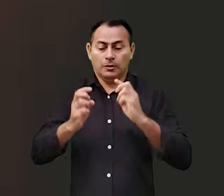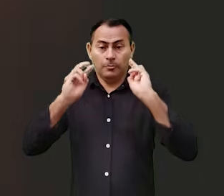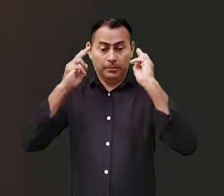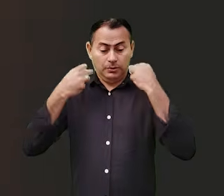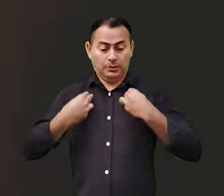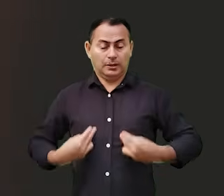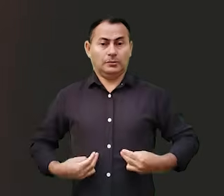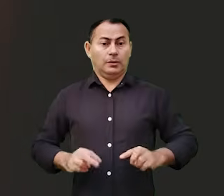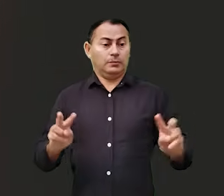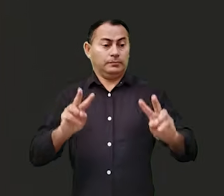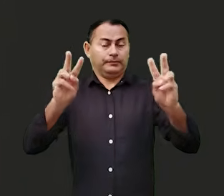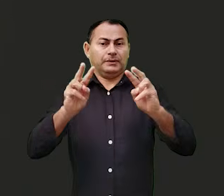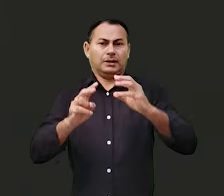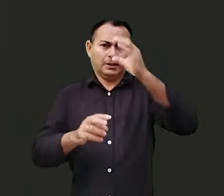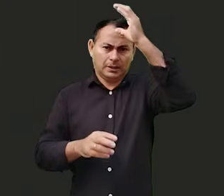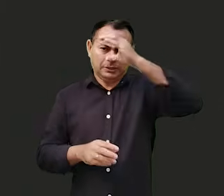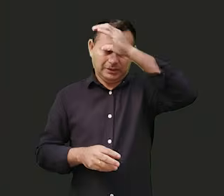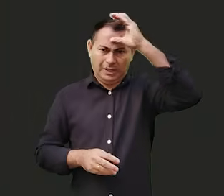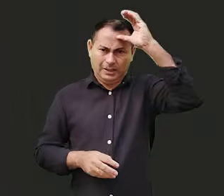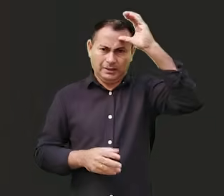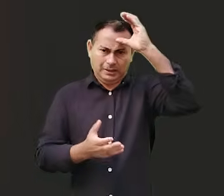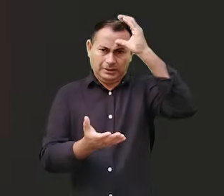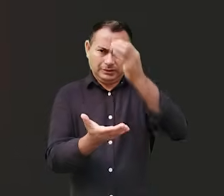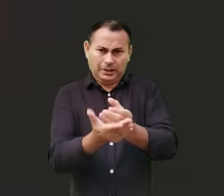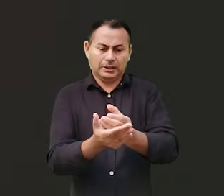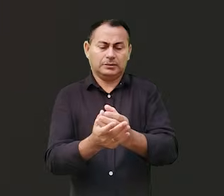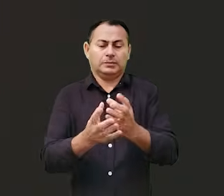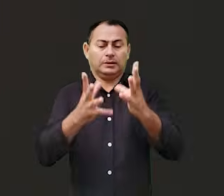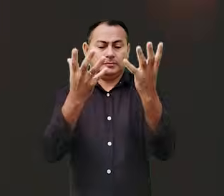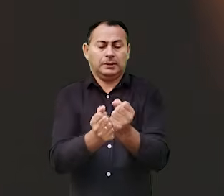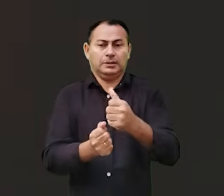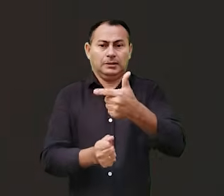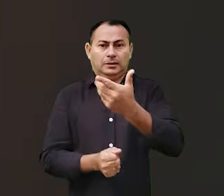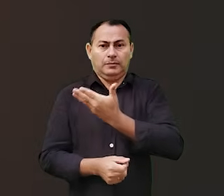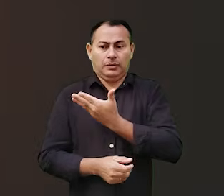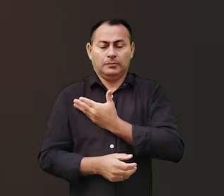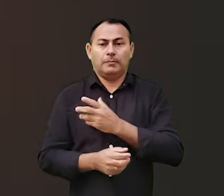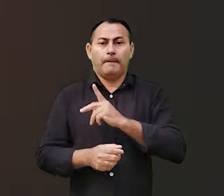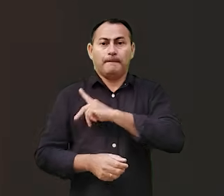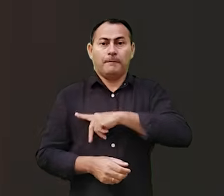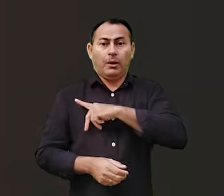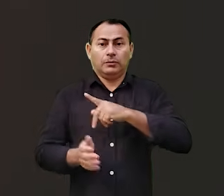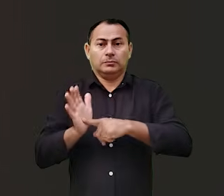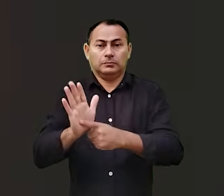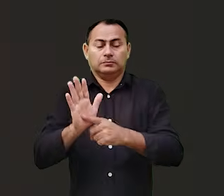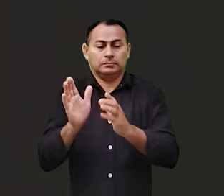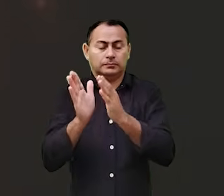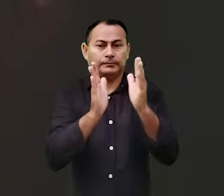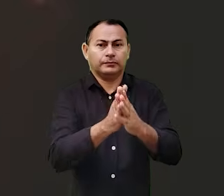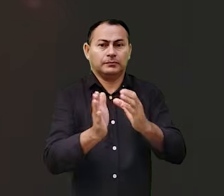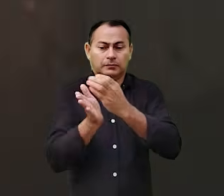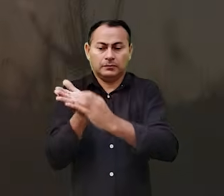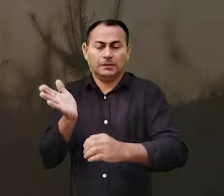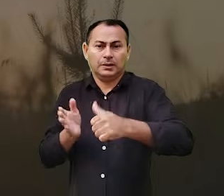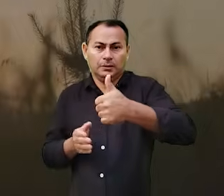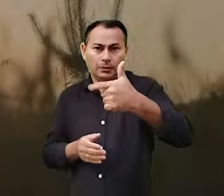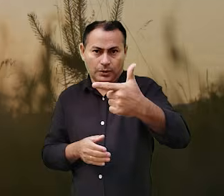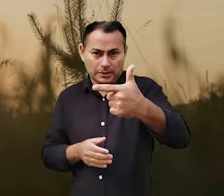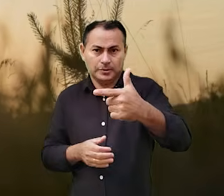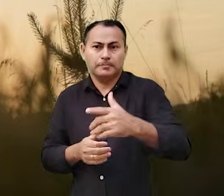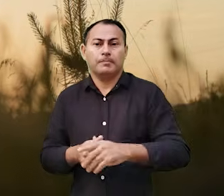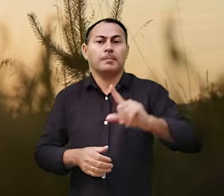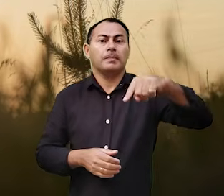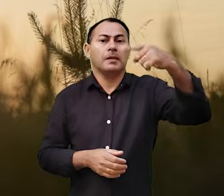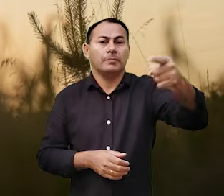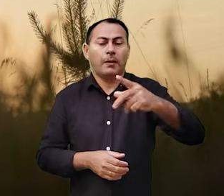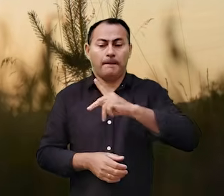A humildade é uma virtude cristã sempre bem cotada entre os apóstolos. Paulo demonstrou isso nesta passagem do capítulo